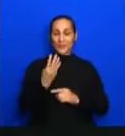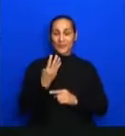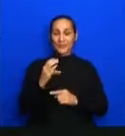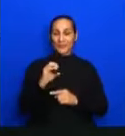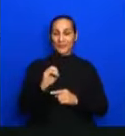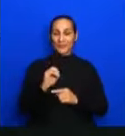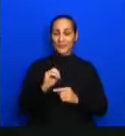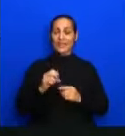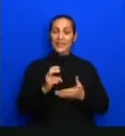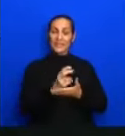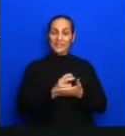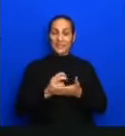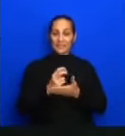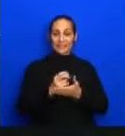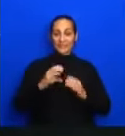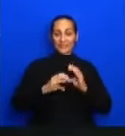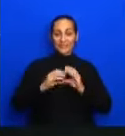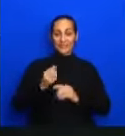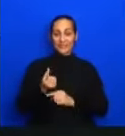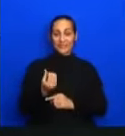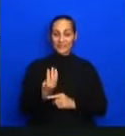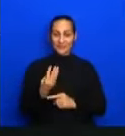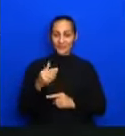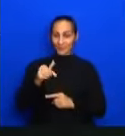40. Essa é a Quina, concurso